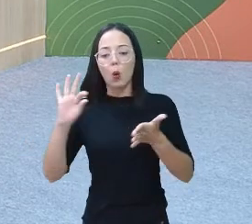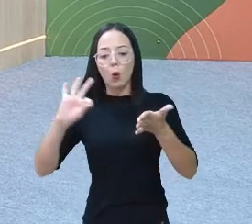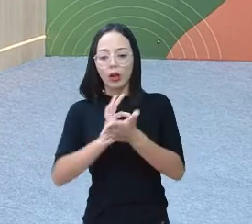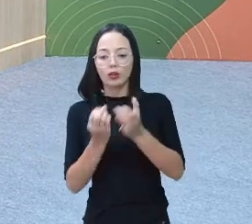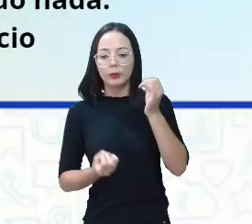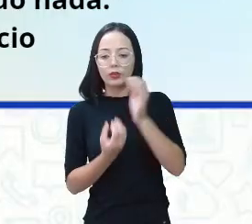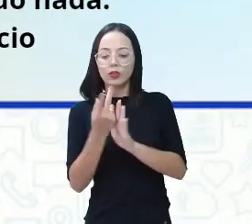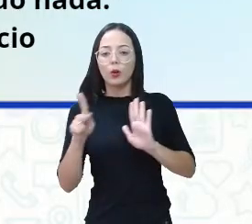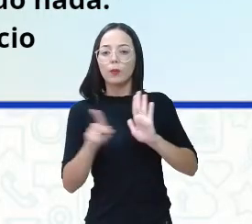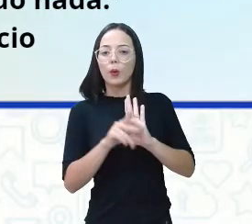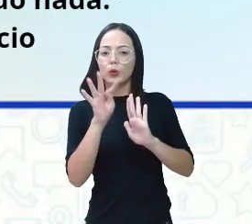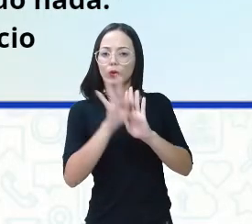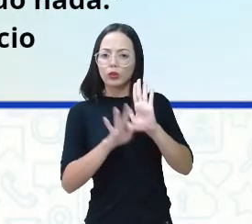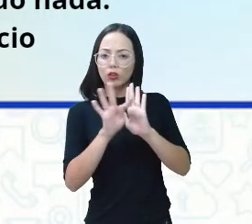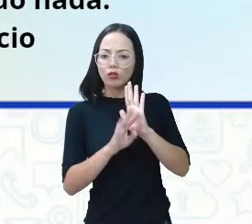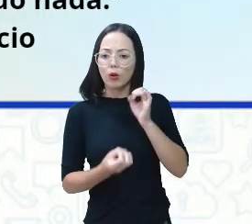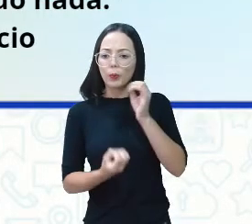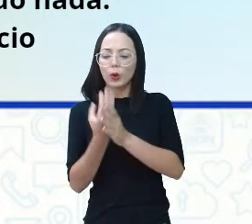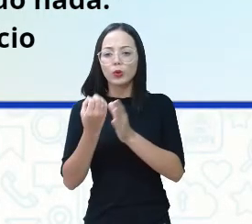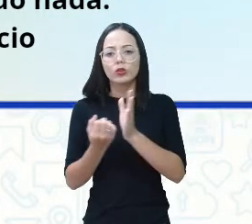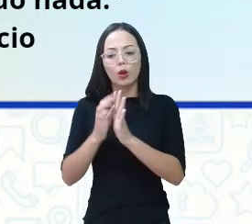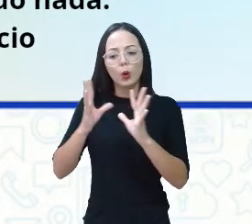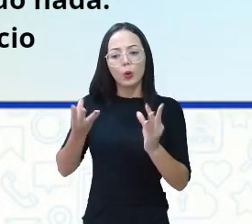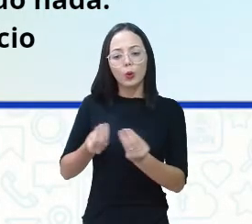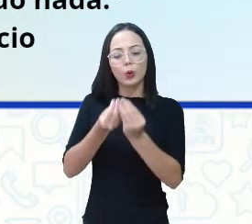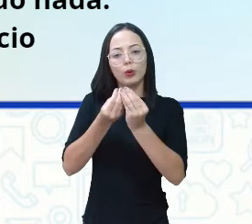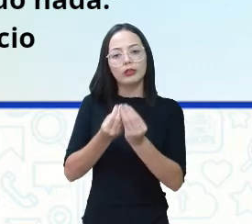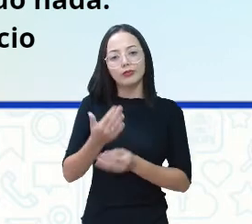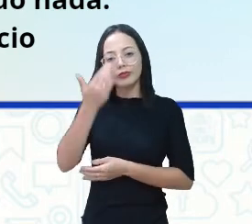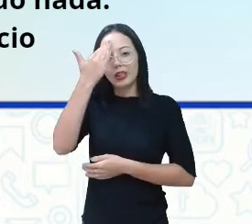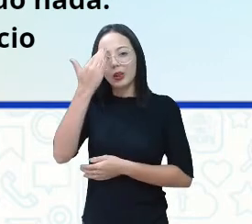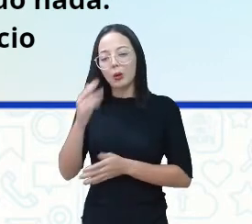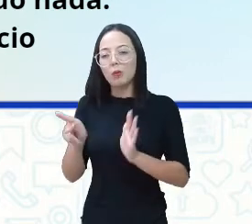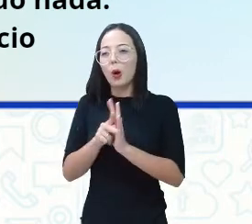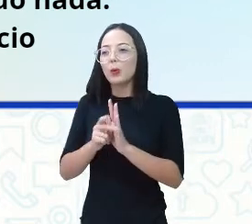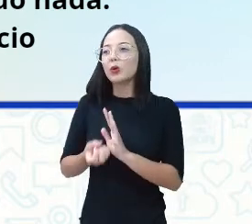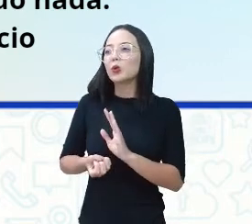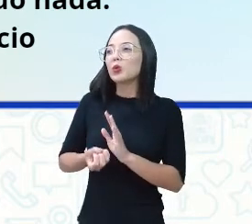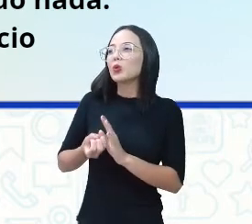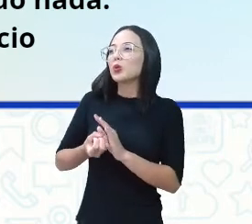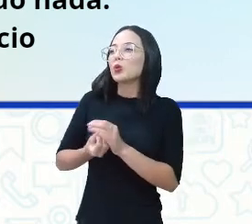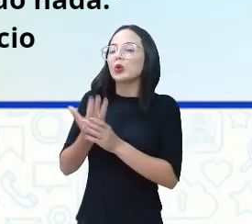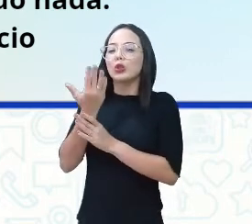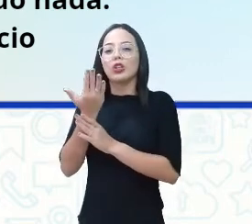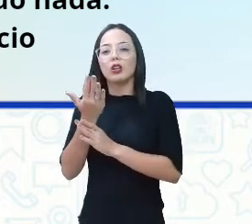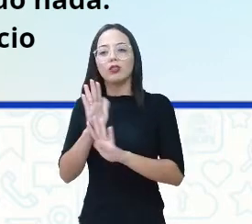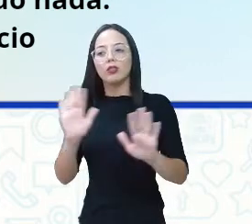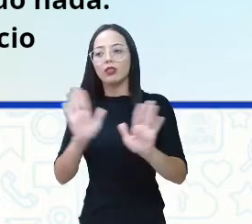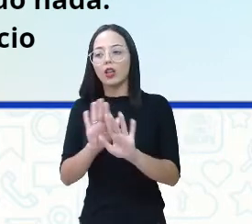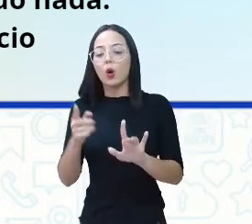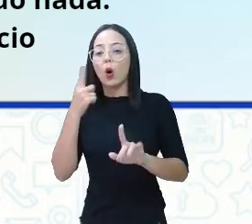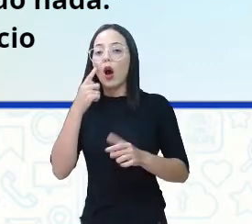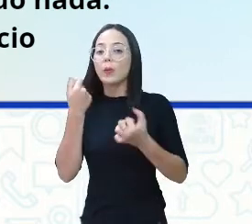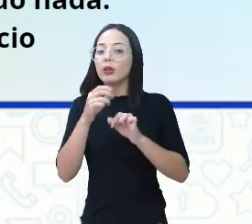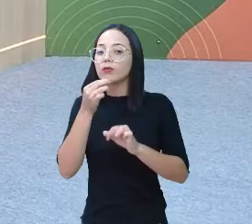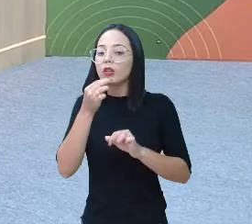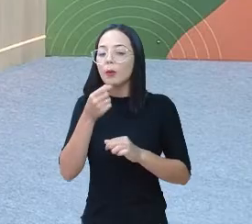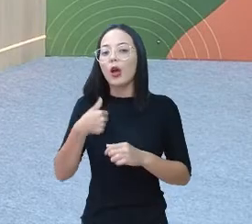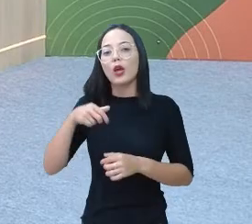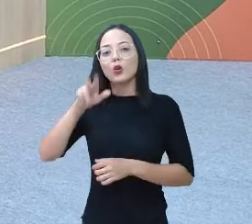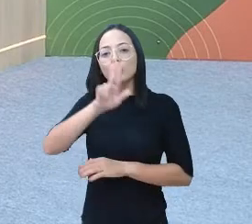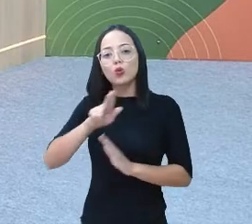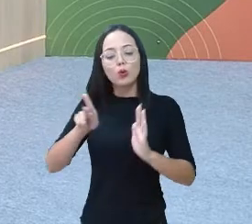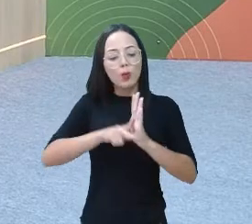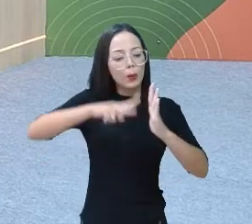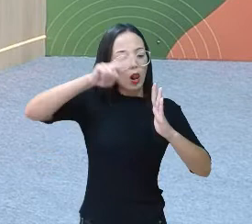produção do seu texto ou produção de arte. Então, assim, nada vem do nada, já diria o filósofo Lucrécio. Então, é quando eu utilizo uma